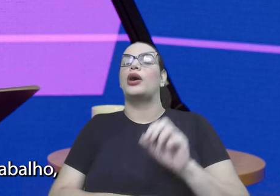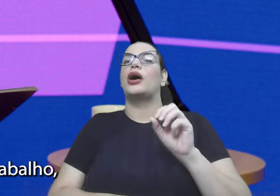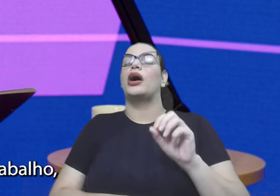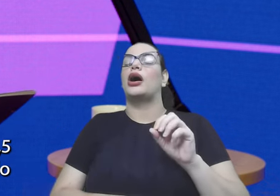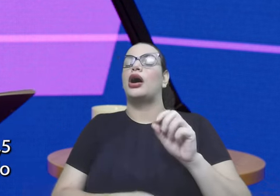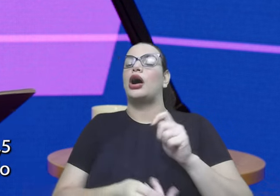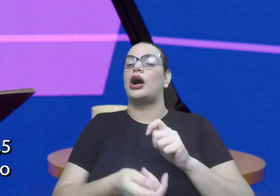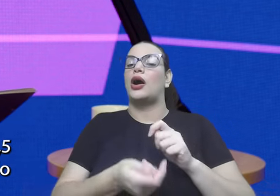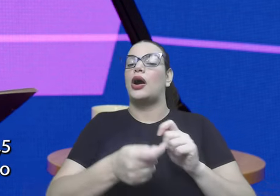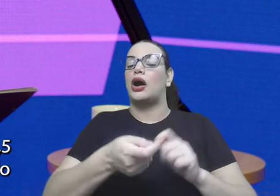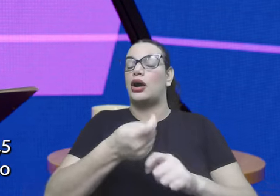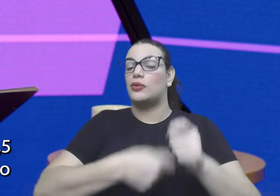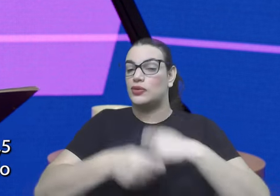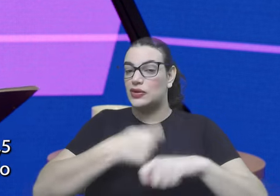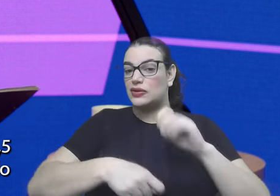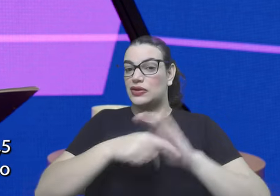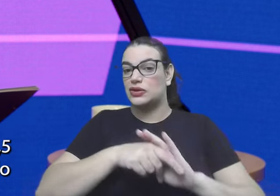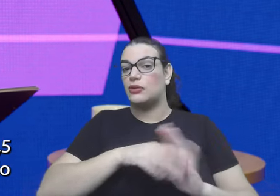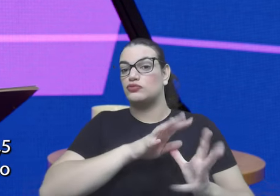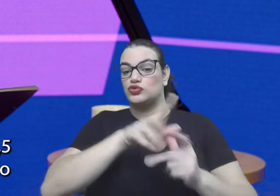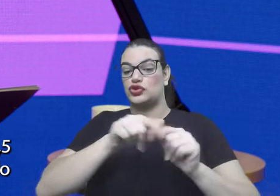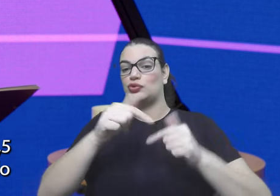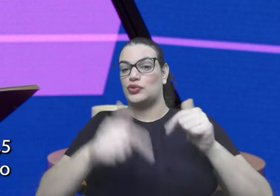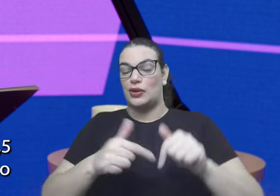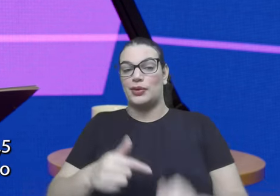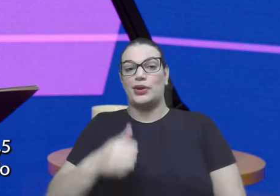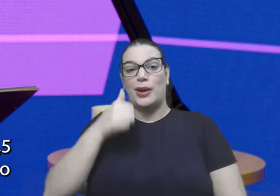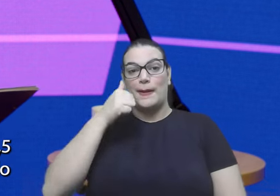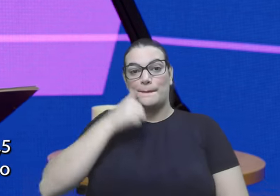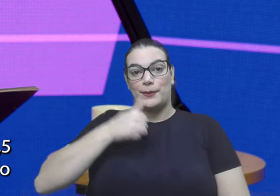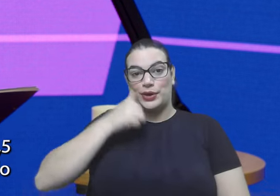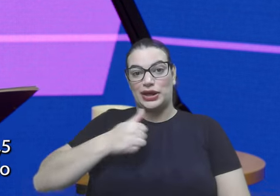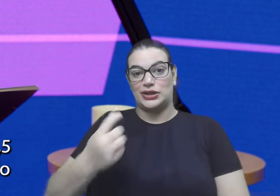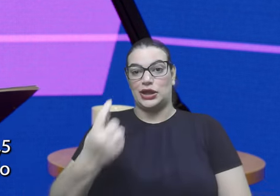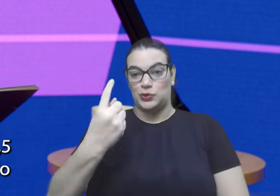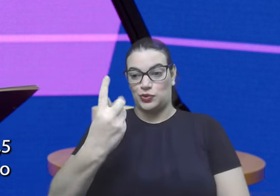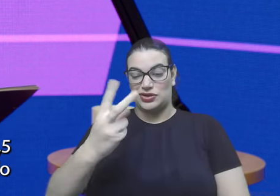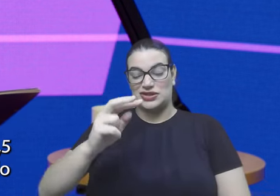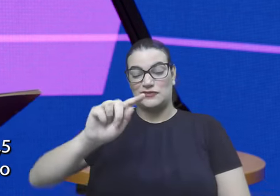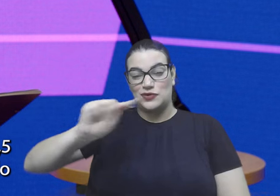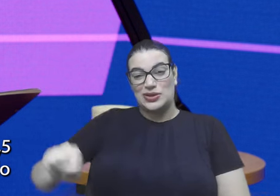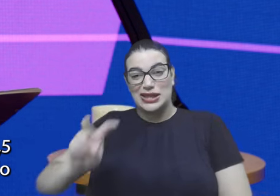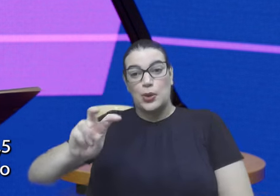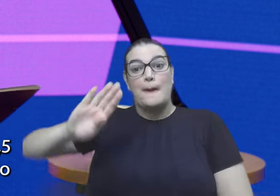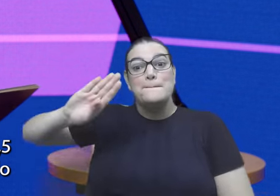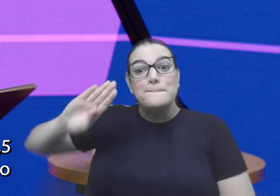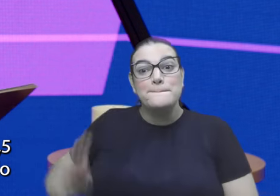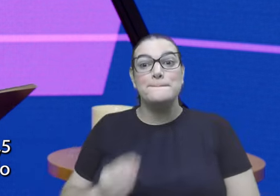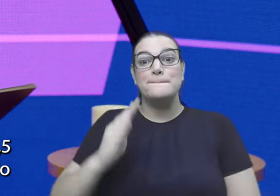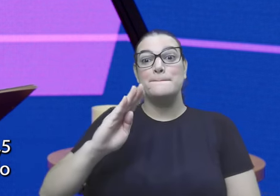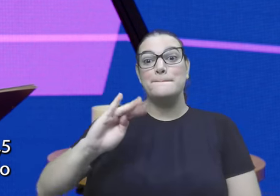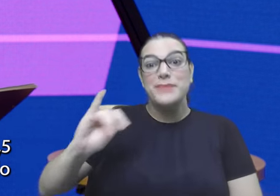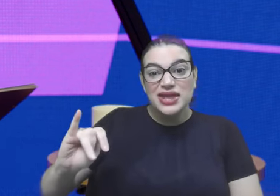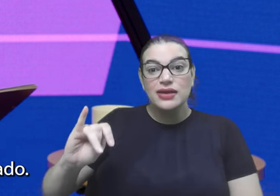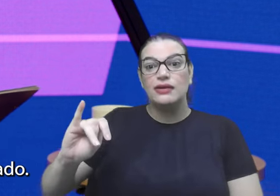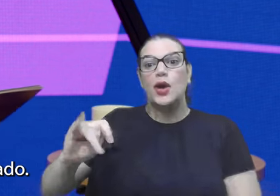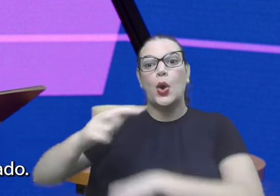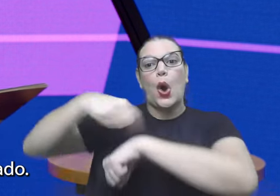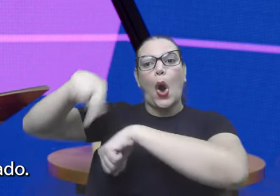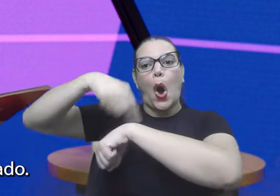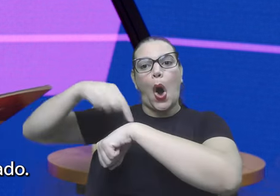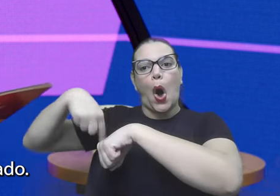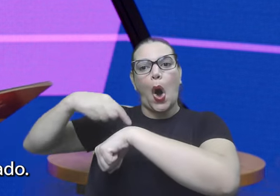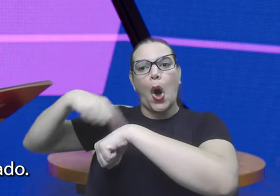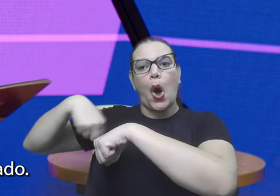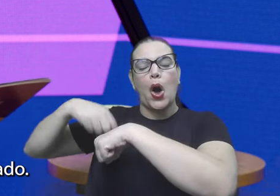trabalho que mulheres dedicam 12,5 bilhões de horas no mundo eh desse